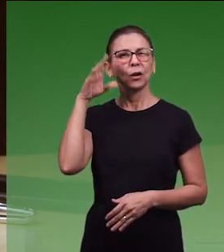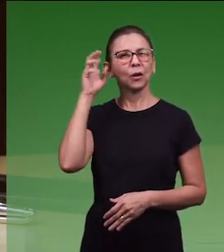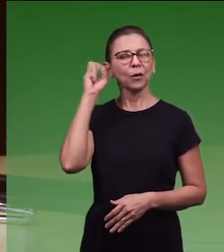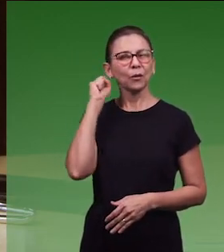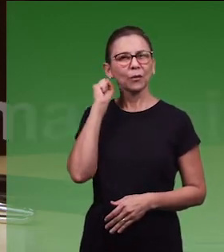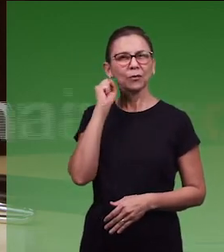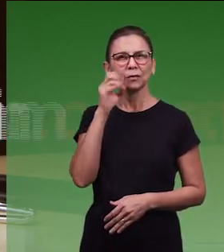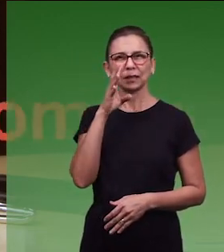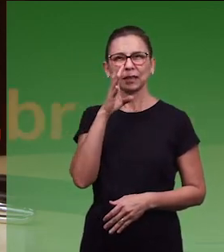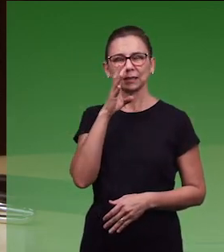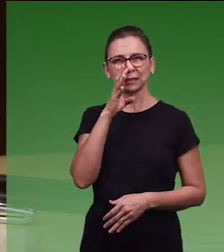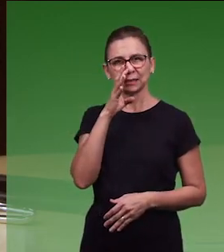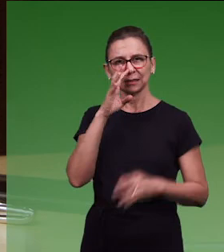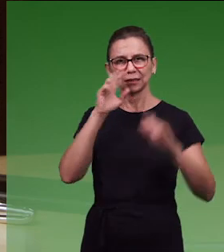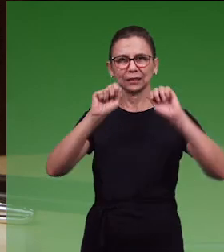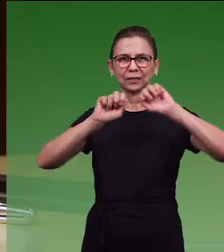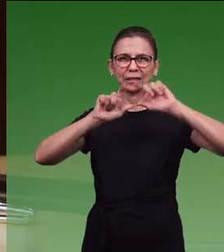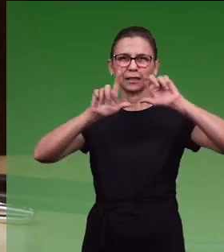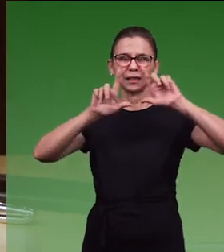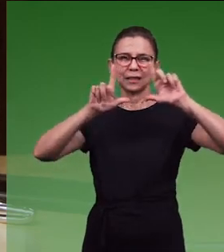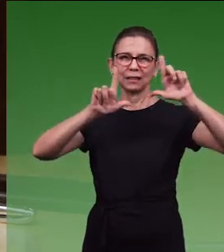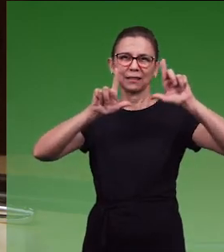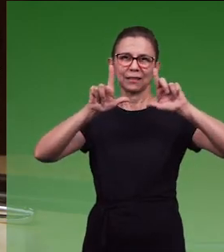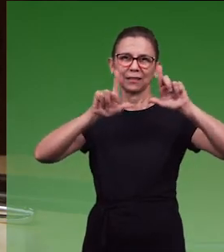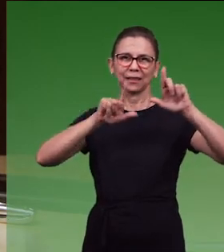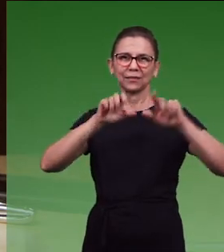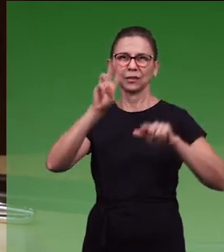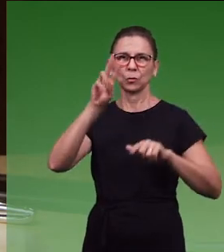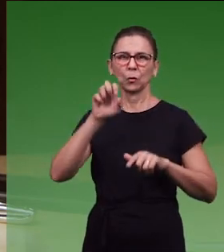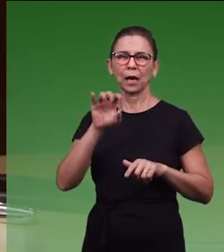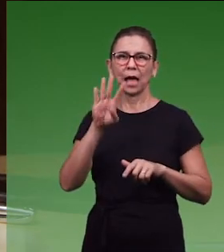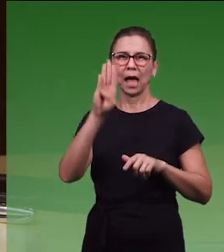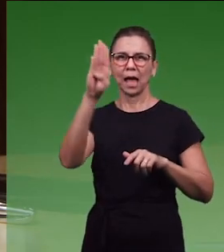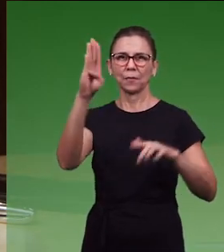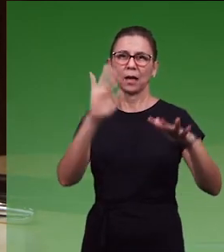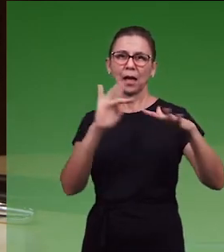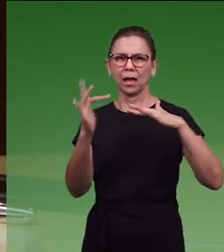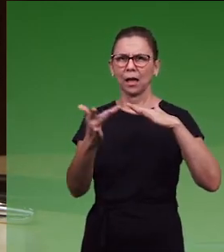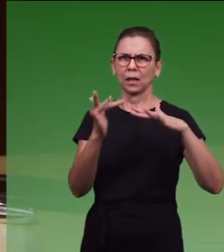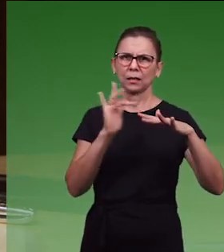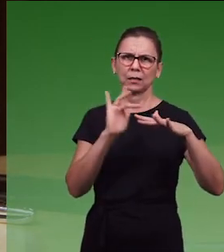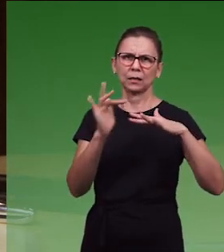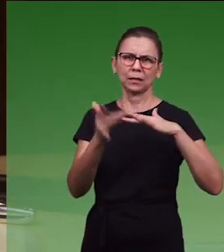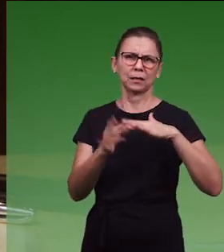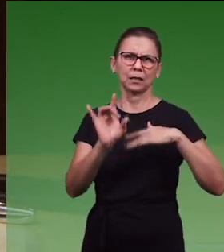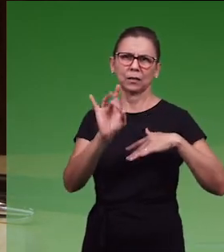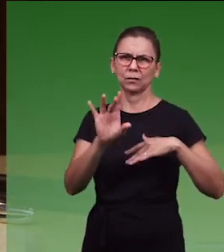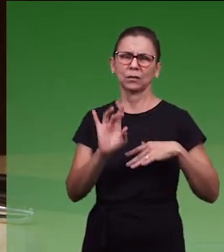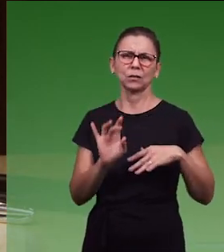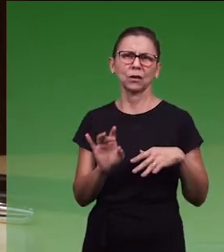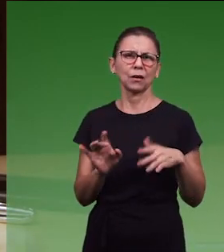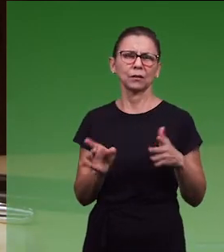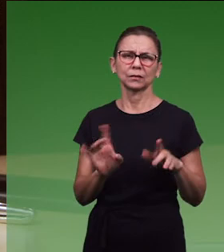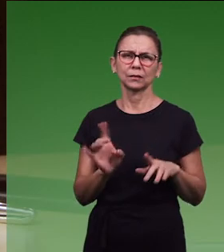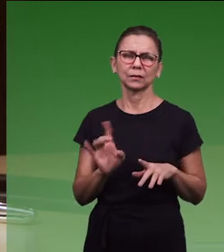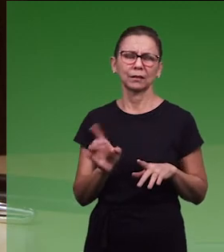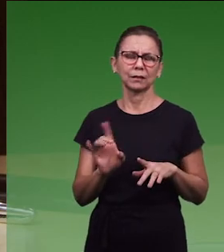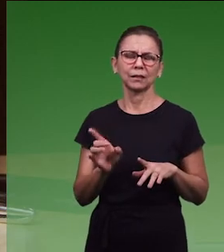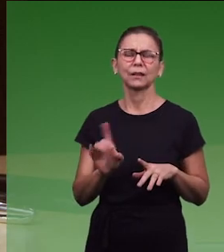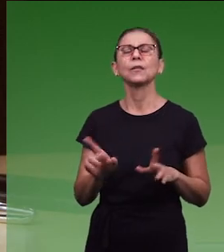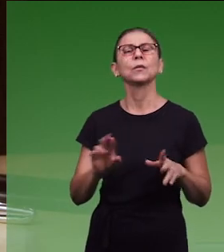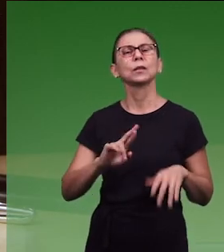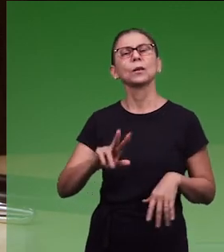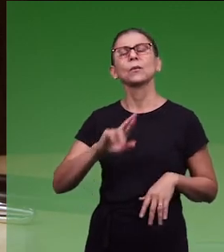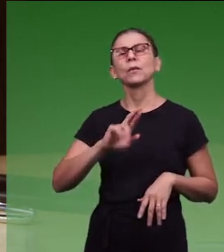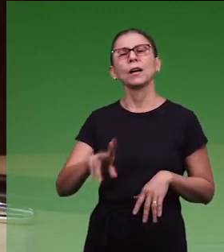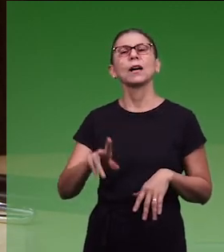assiste a Rádio TV Web Manaim, ele não é um telespectador, ele não é um internauta simplesmente, ou um ouvinte. Ele participa, ele está